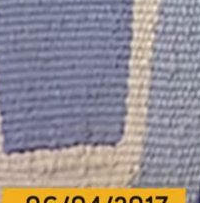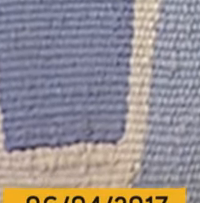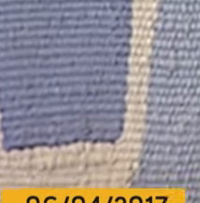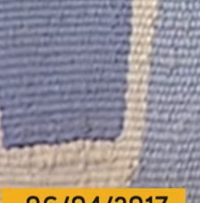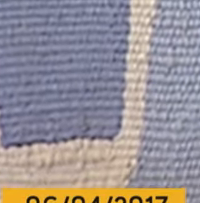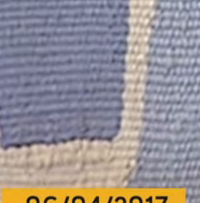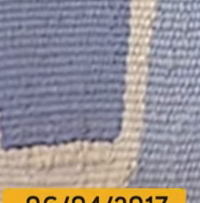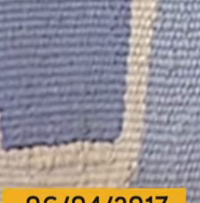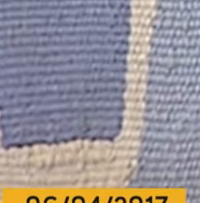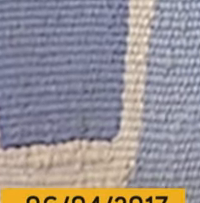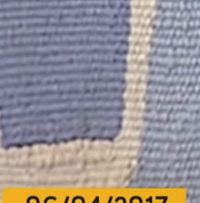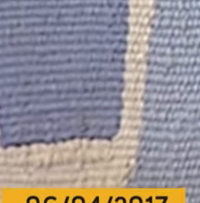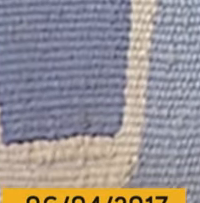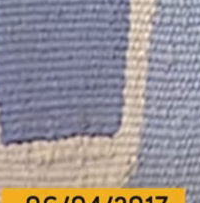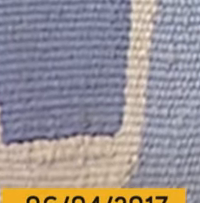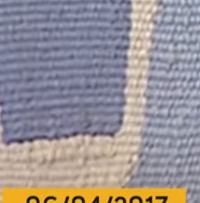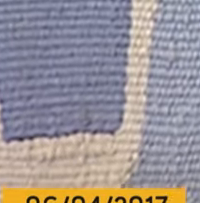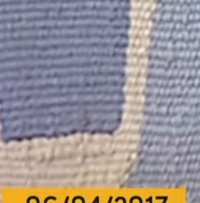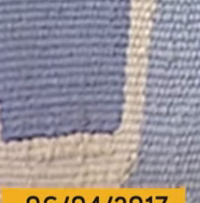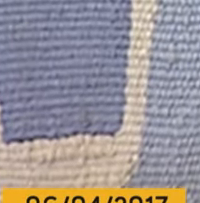Presidente Temer and the First Lady,